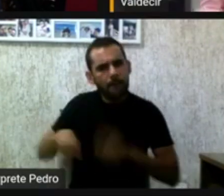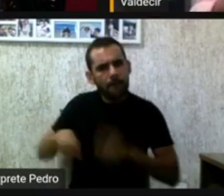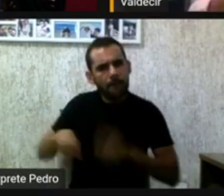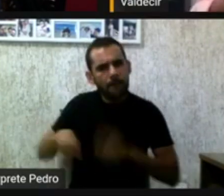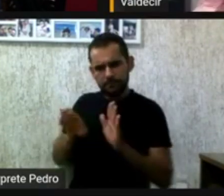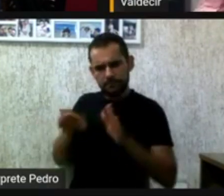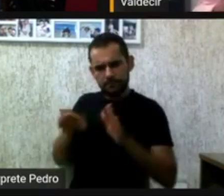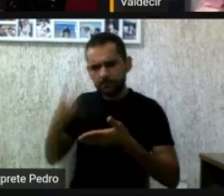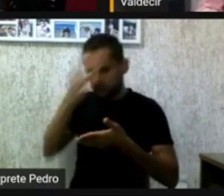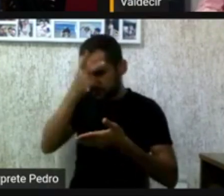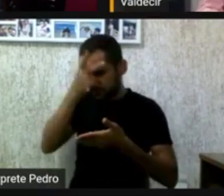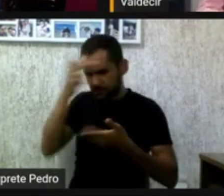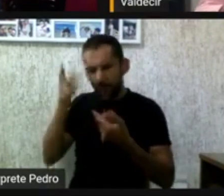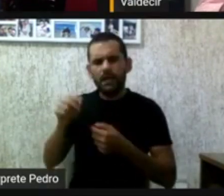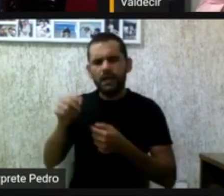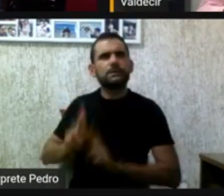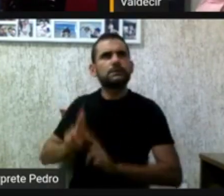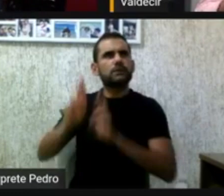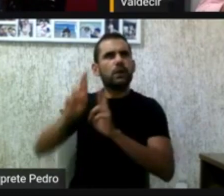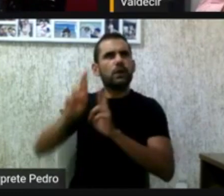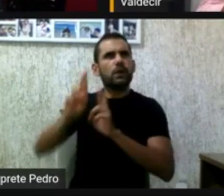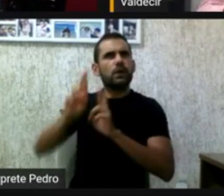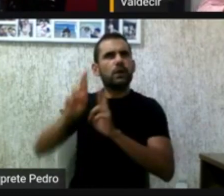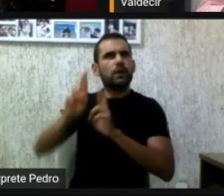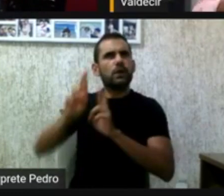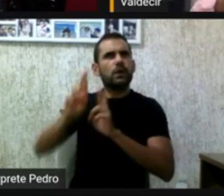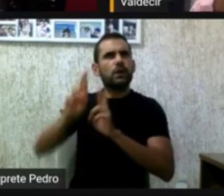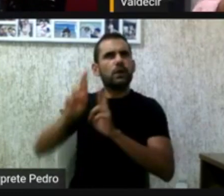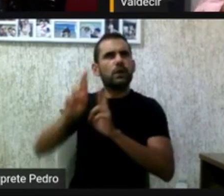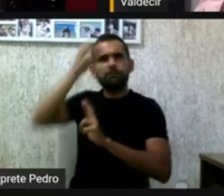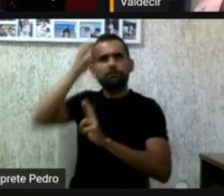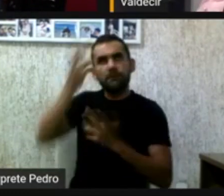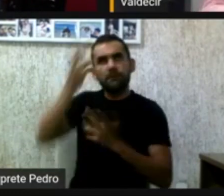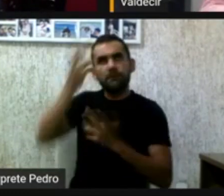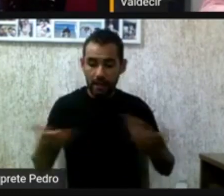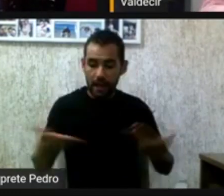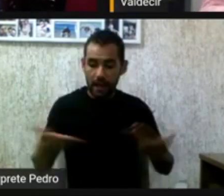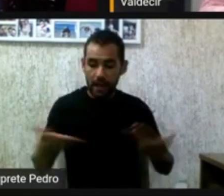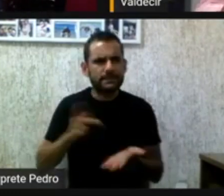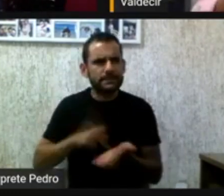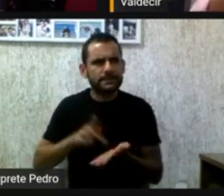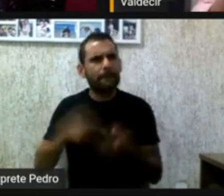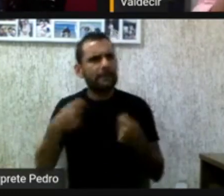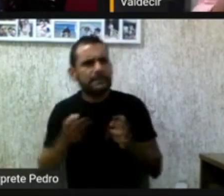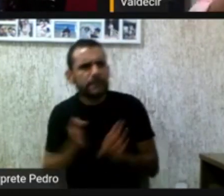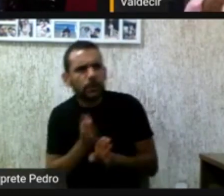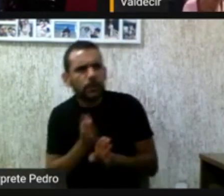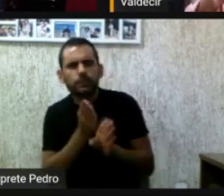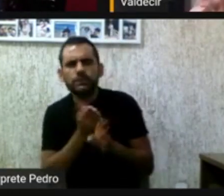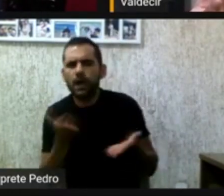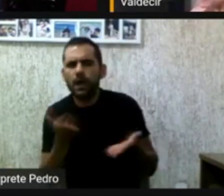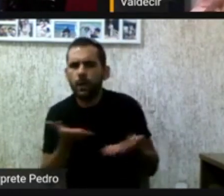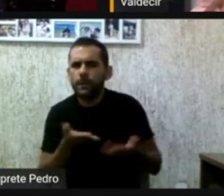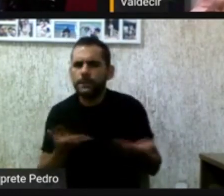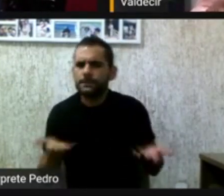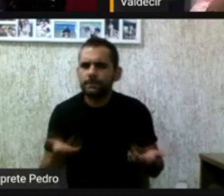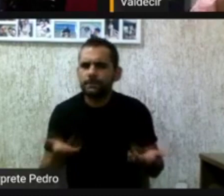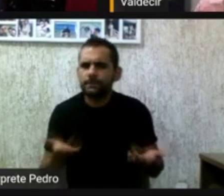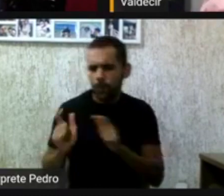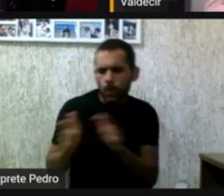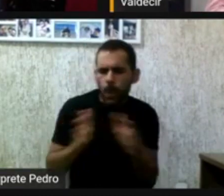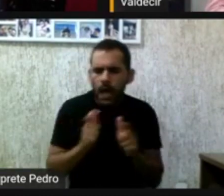governante? Nesse momento, eu preciso realmente fazer essa obra? Esse local precisa